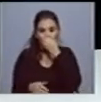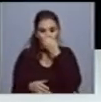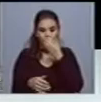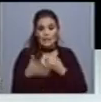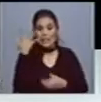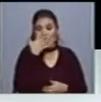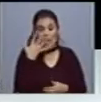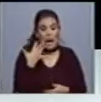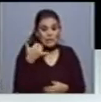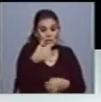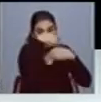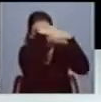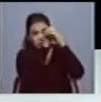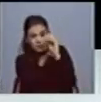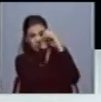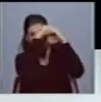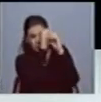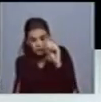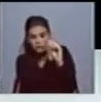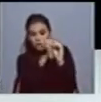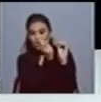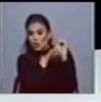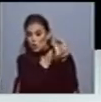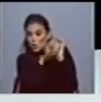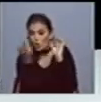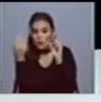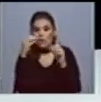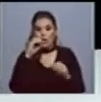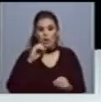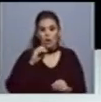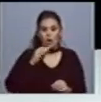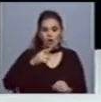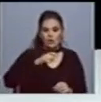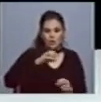os telescópios que operam em vários comprimentos de onda, desde o óptico, o